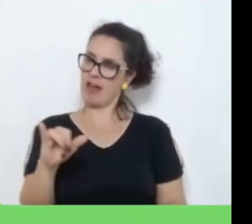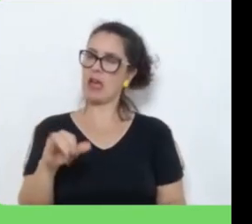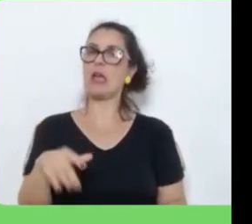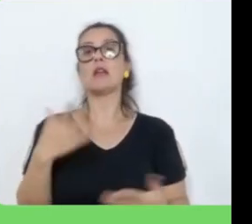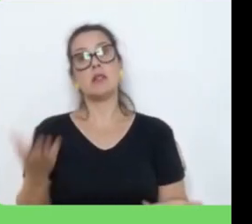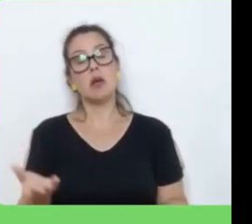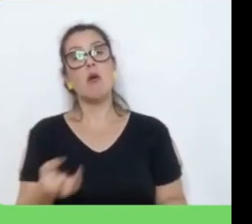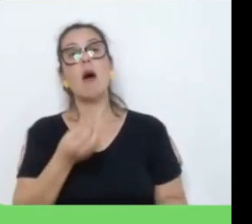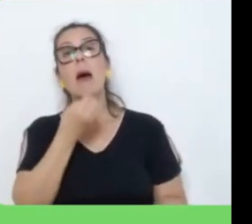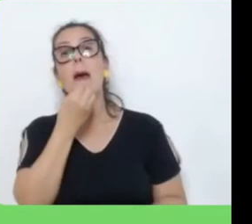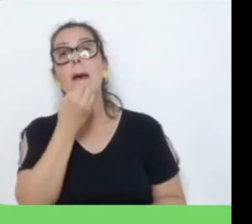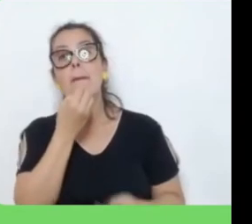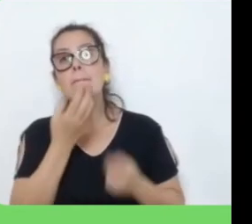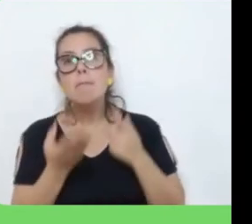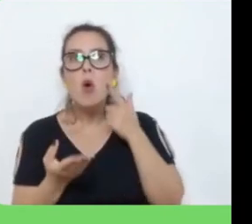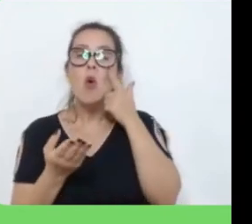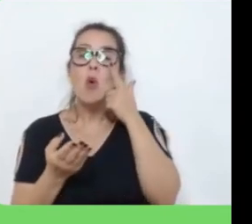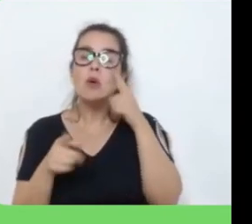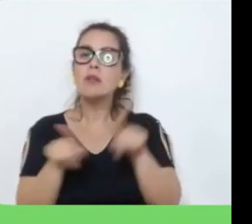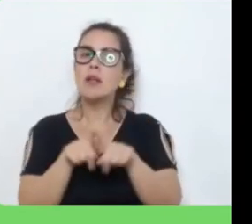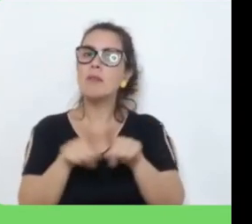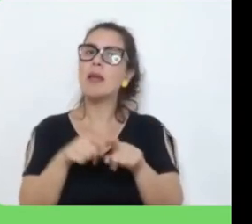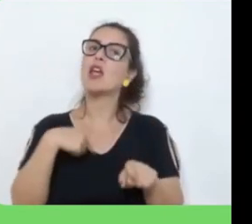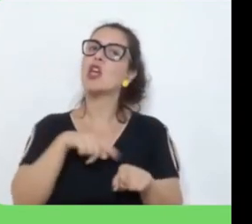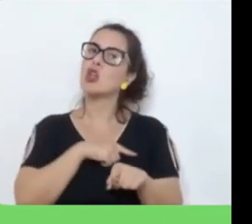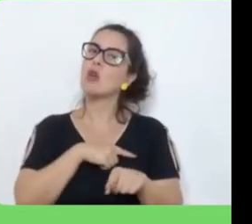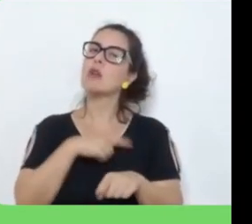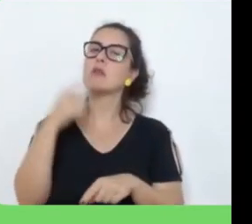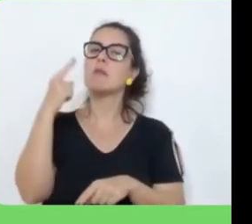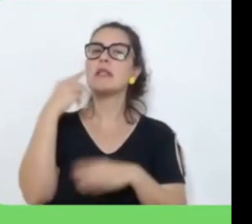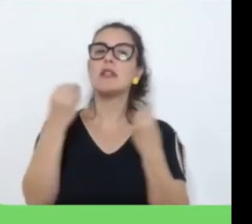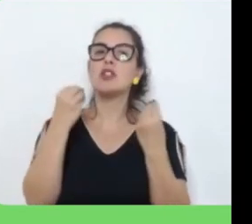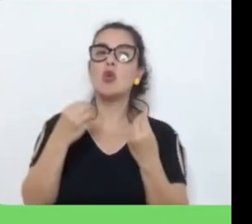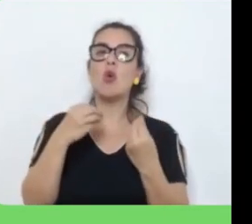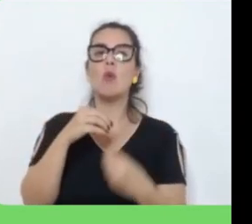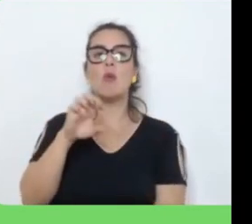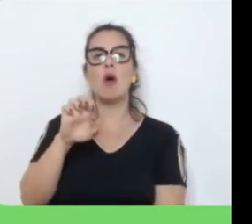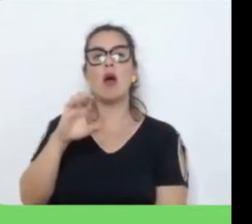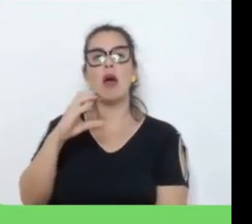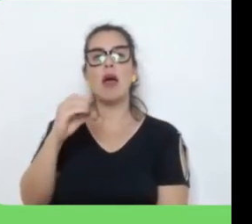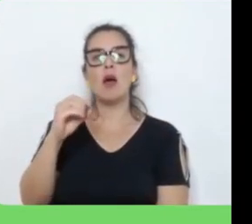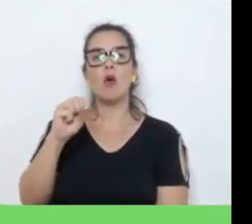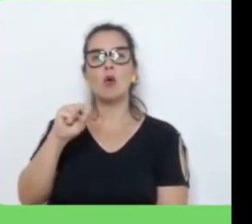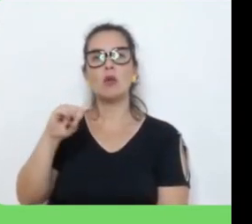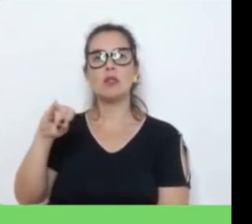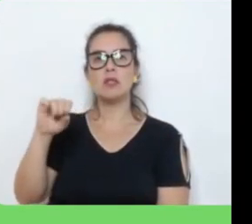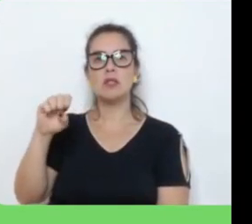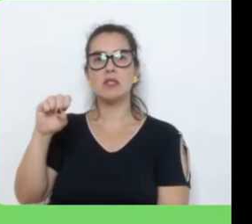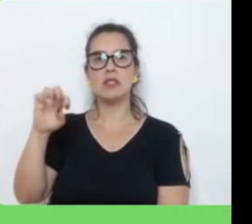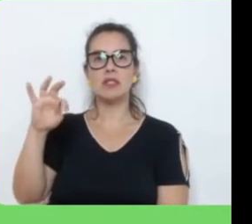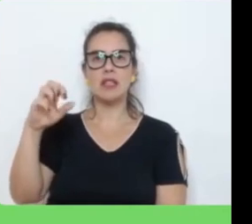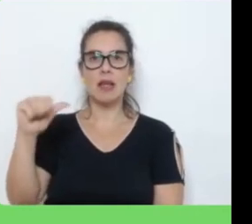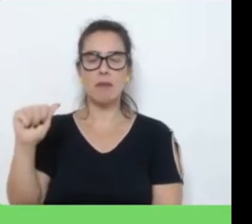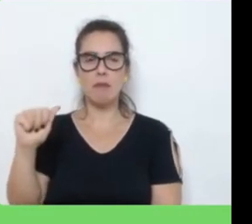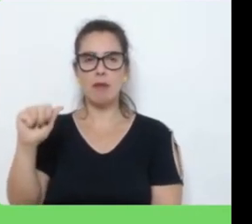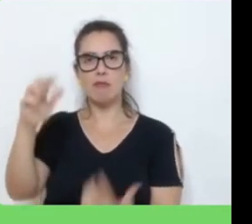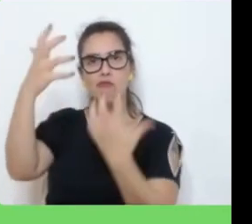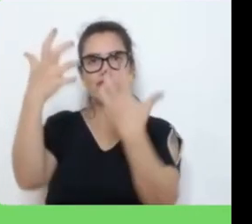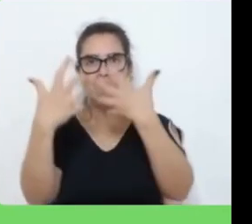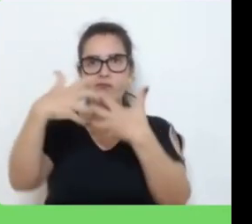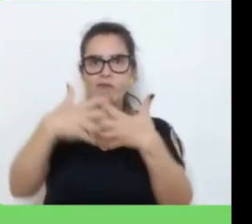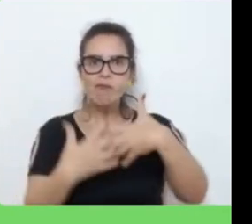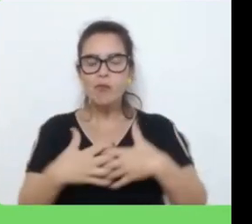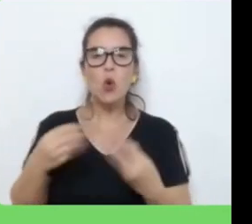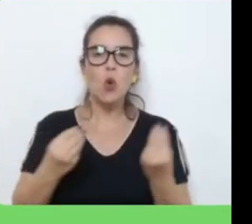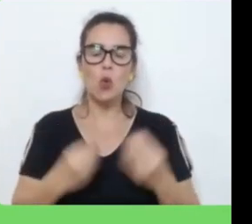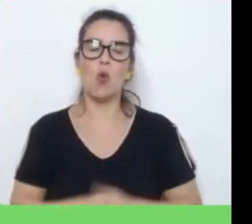já dar um uma uma corridinha aí com essa parte do ecossistema e e ressaltando muito importante a gente tentou